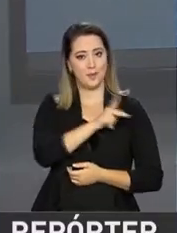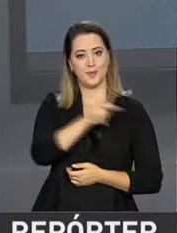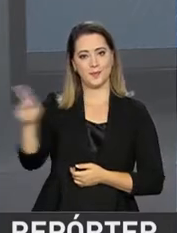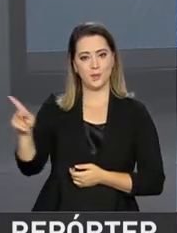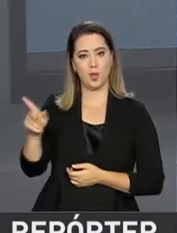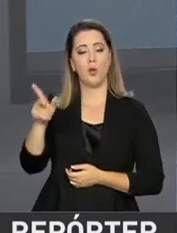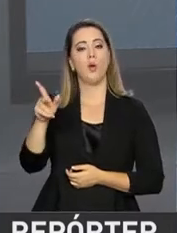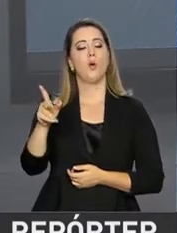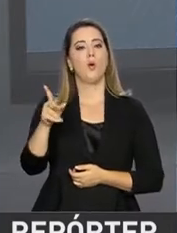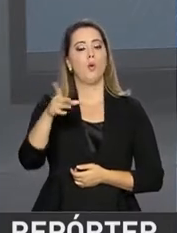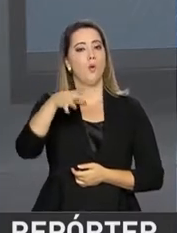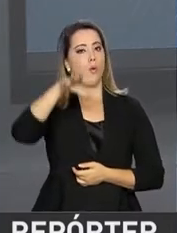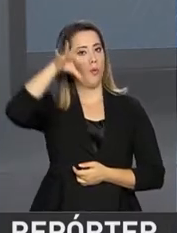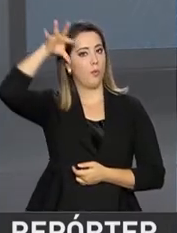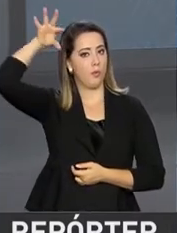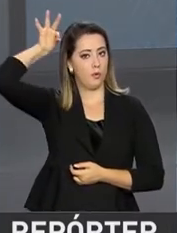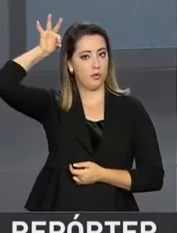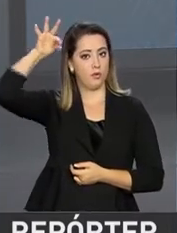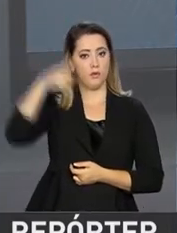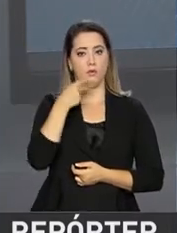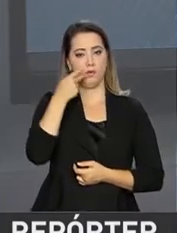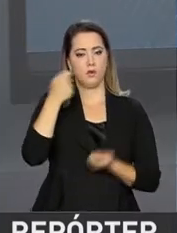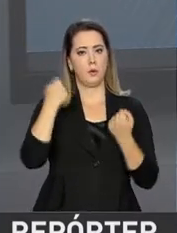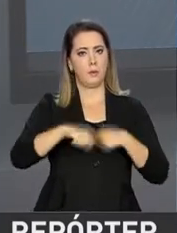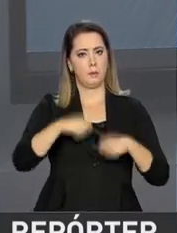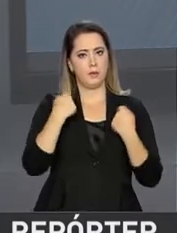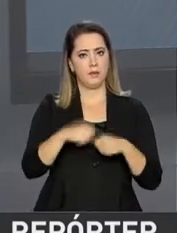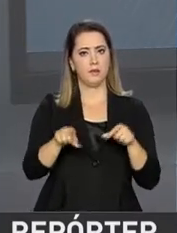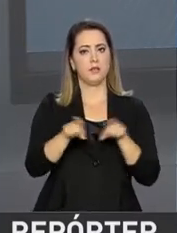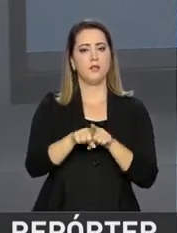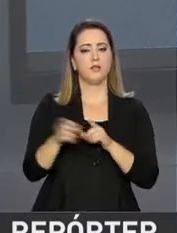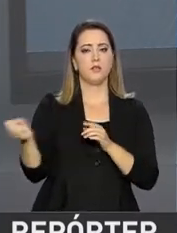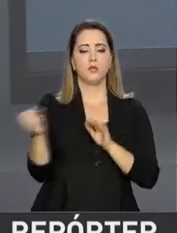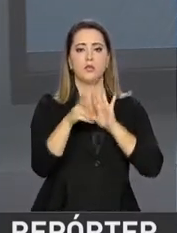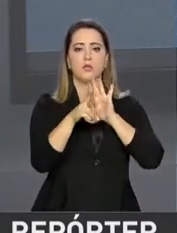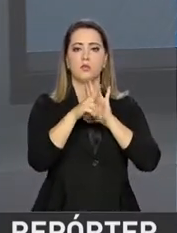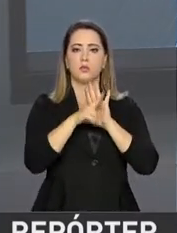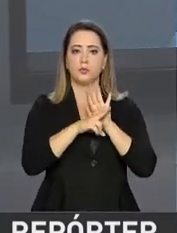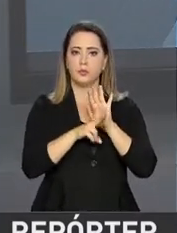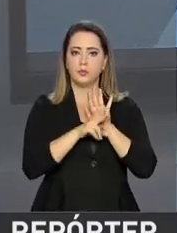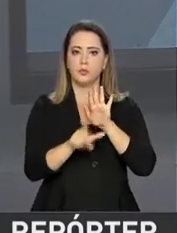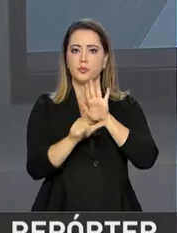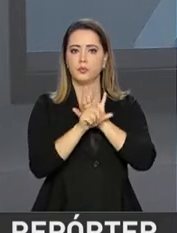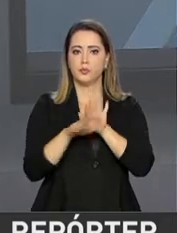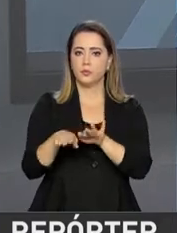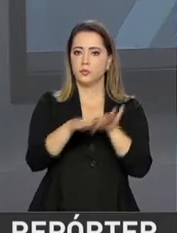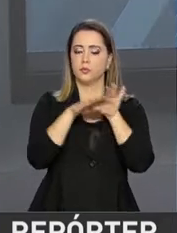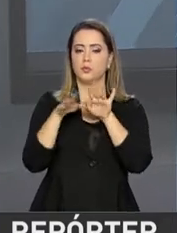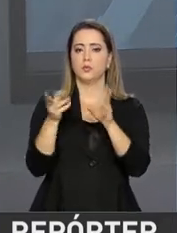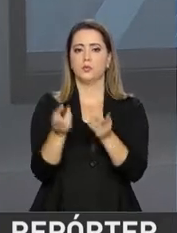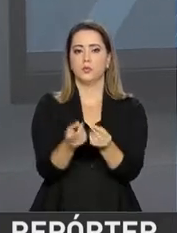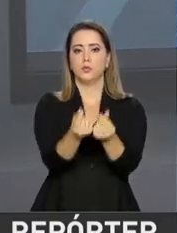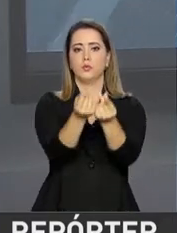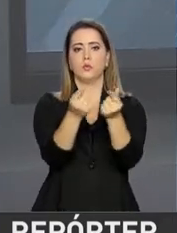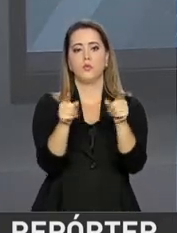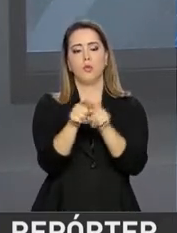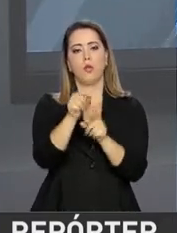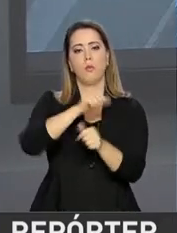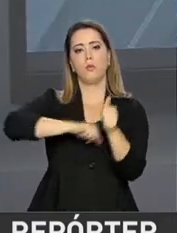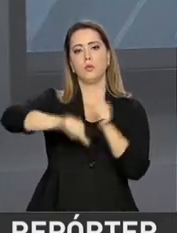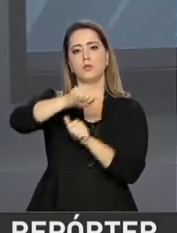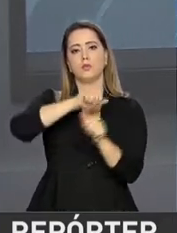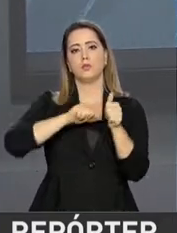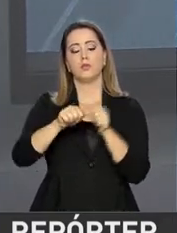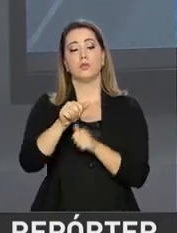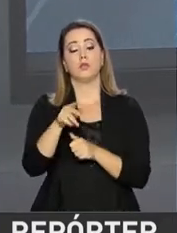em exercício rodrigo maia voltou a defender a necessidade de aprovar reformas para equilibrar as contas públicas como a mudança no sistema